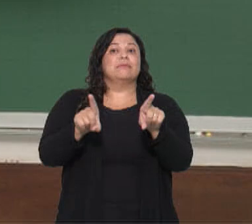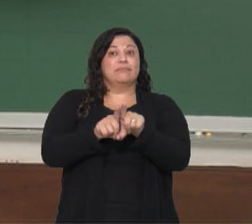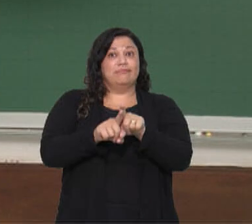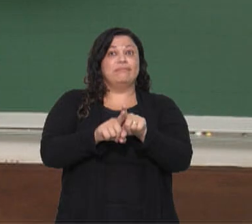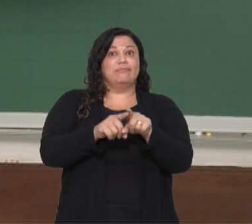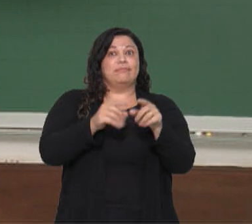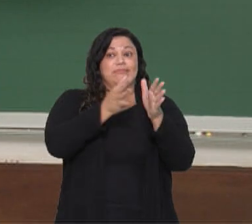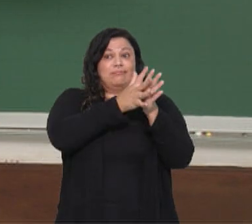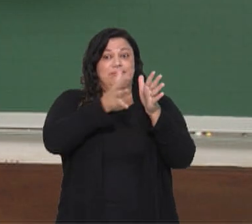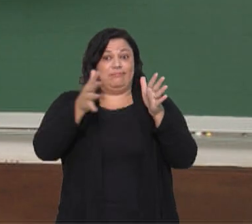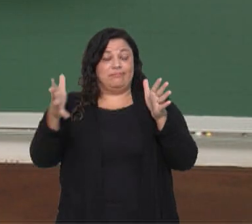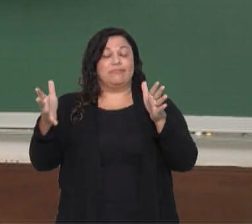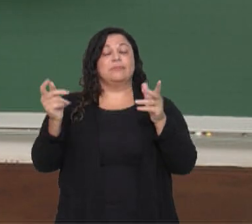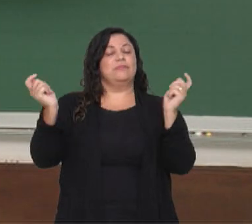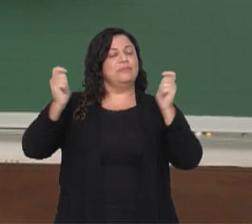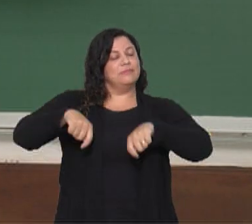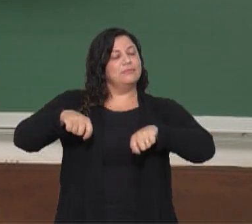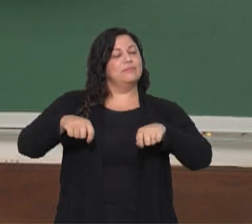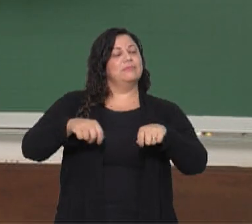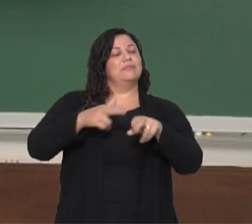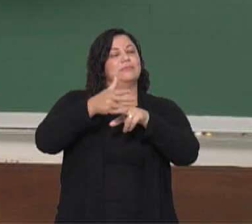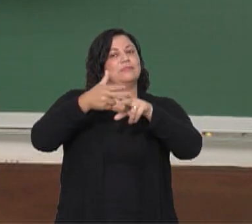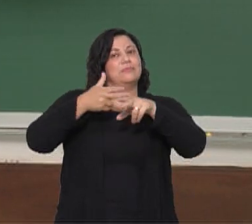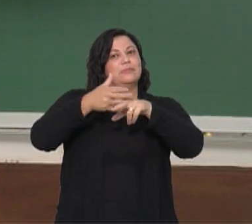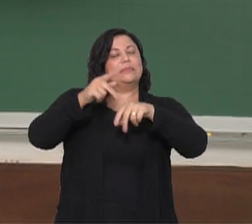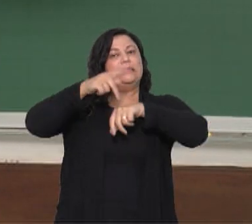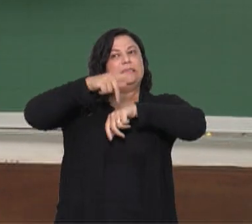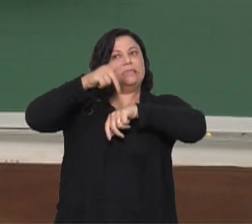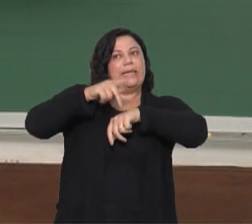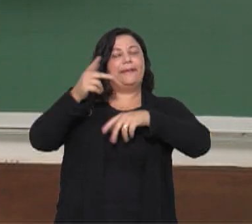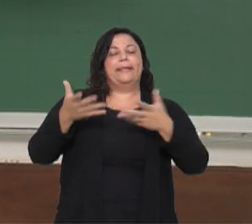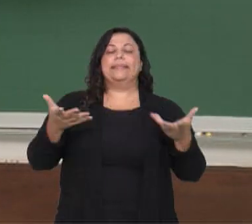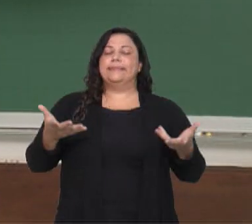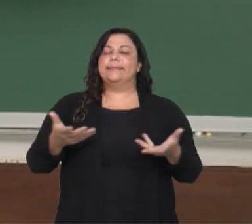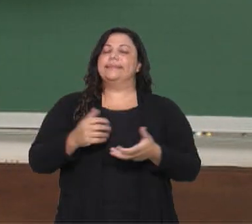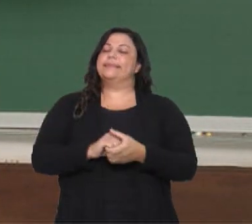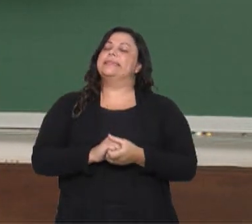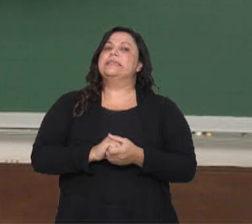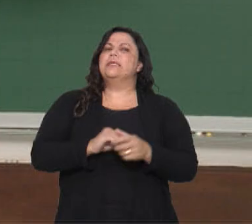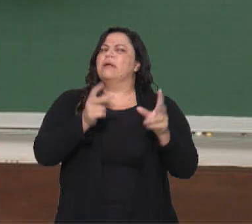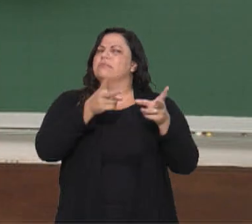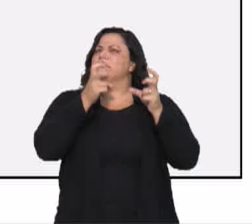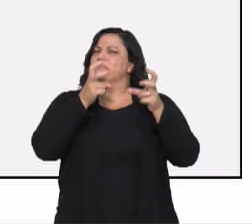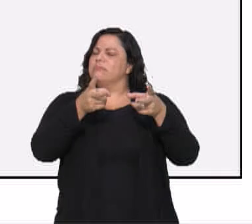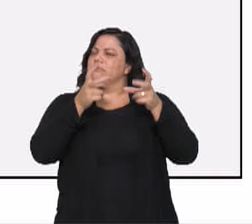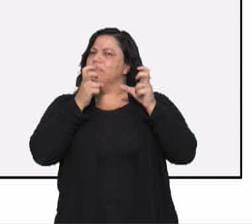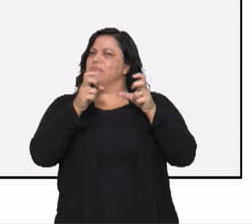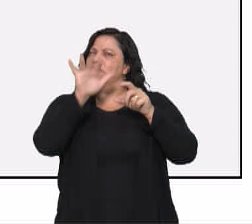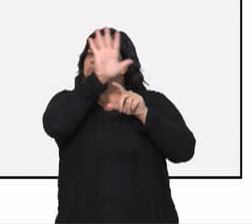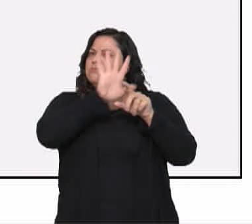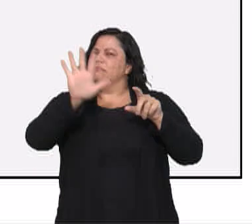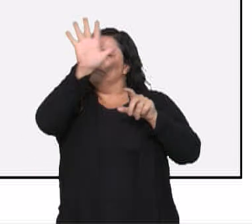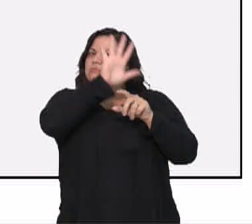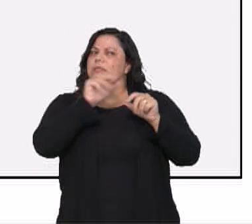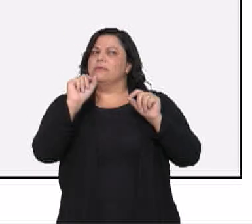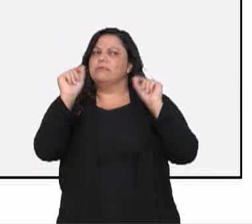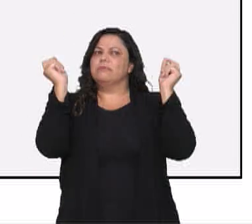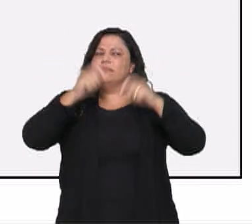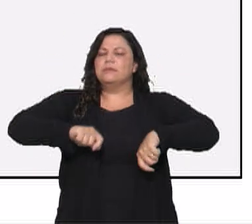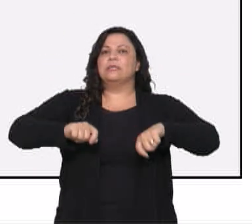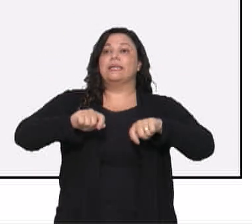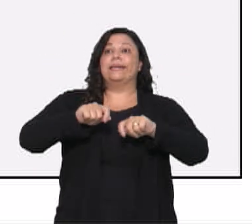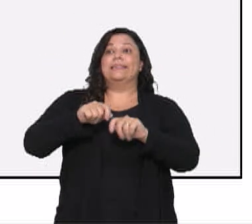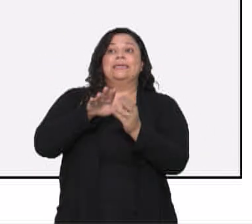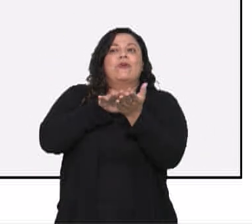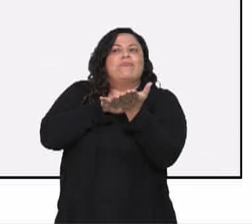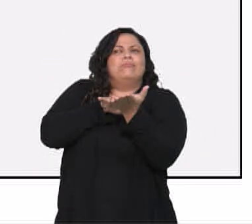neolítico, facas de pedras polidas. Então, vocês observem essa imagem, muito importante para vocês entenderem que são pedras